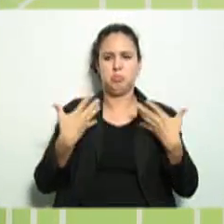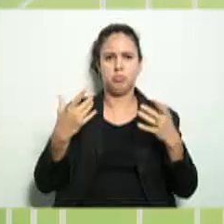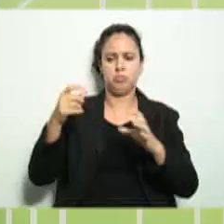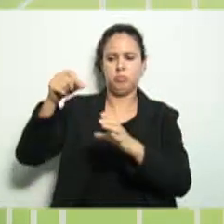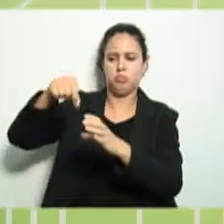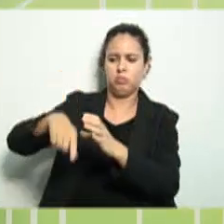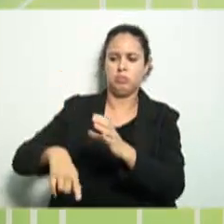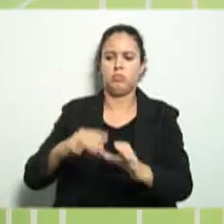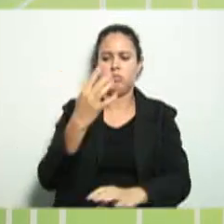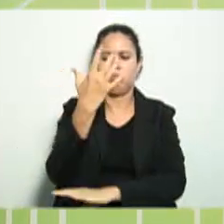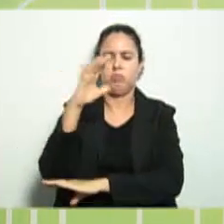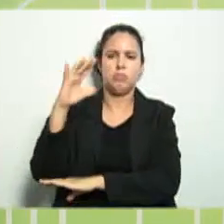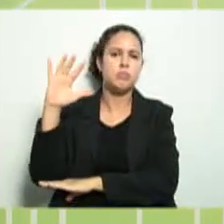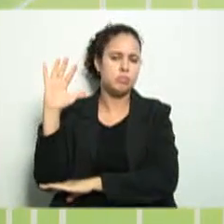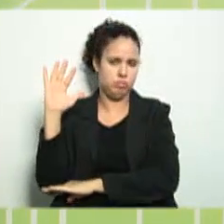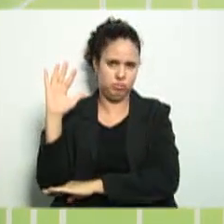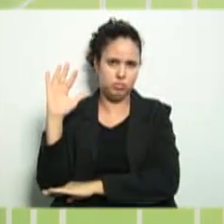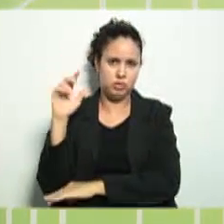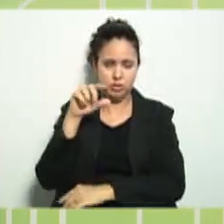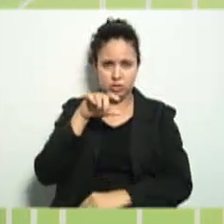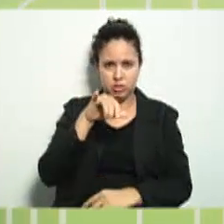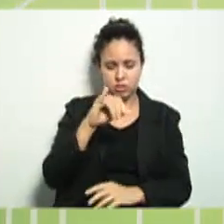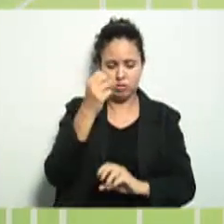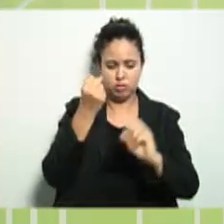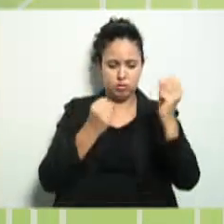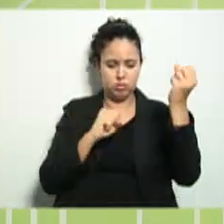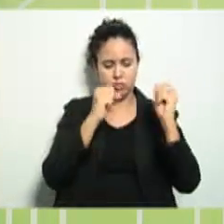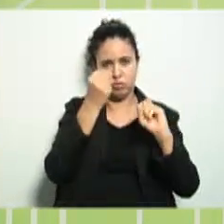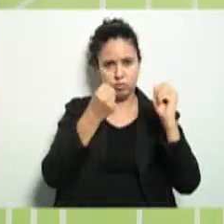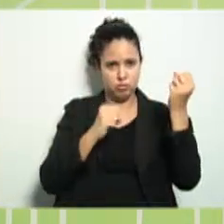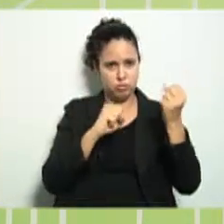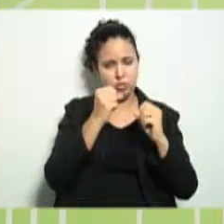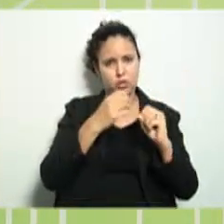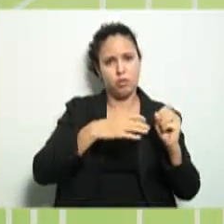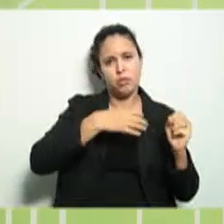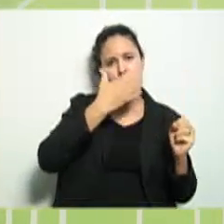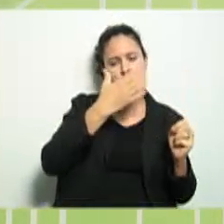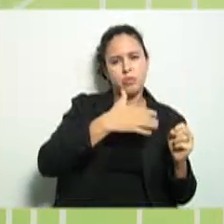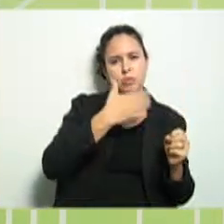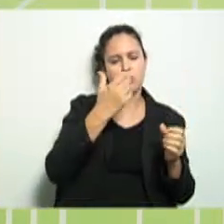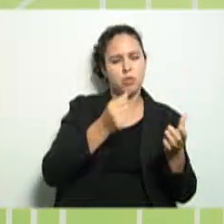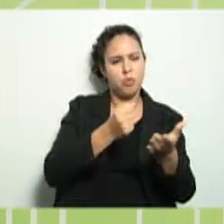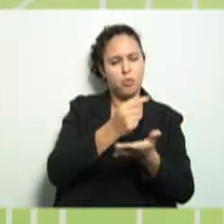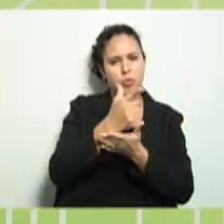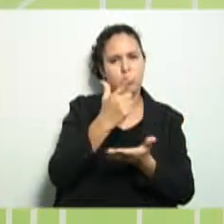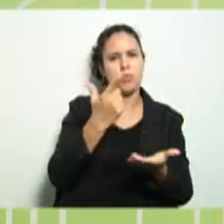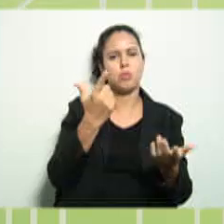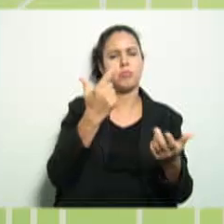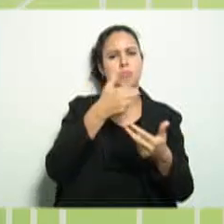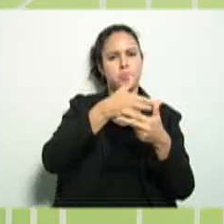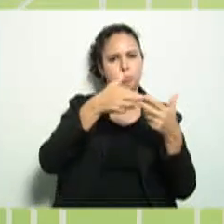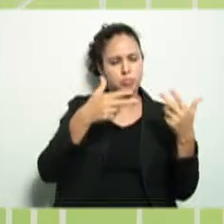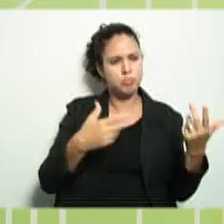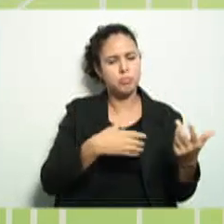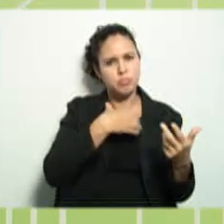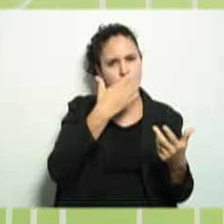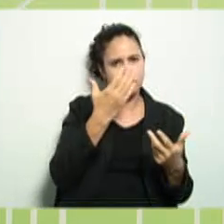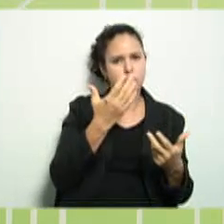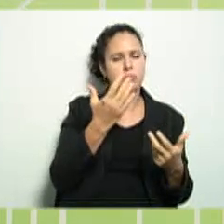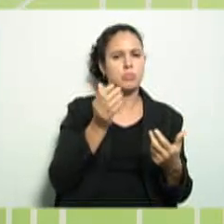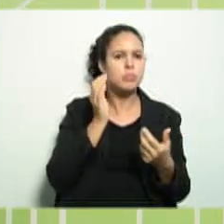Se uma indústria de polpa de fruta diz, compra acerola, compra o goiaba, compra o cupuaçu, compra o